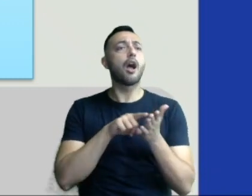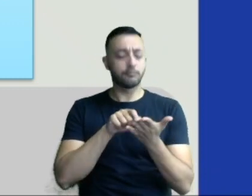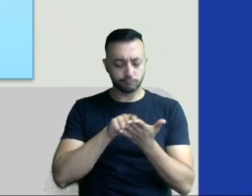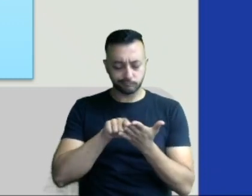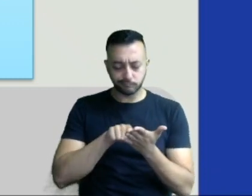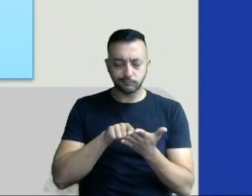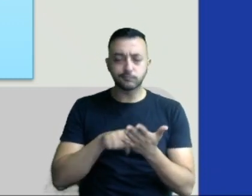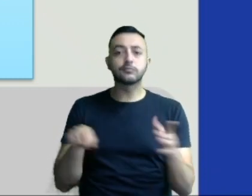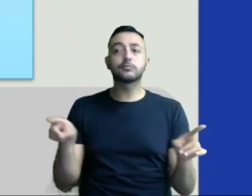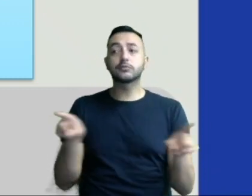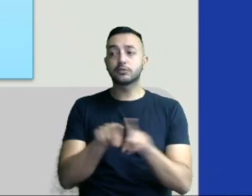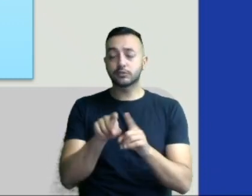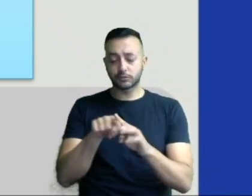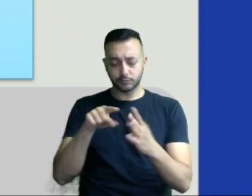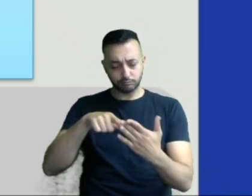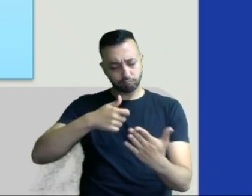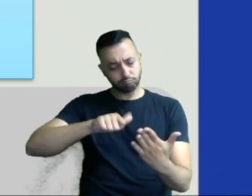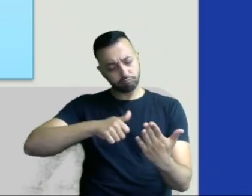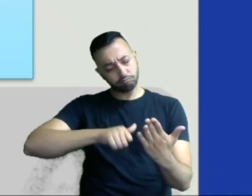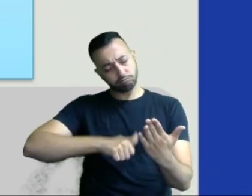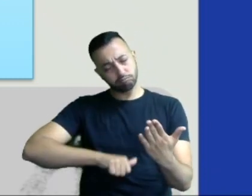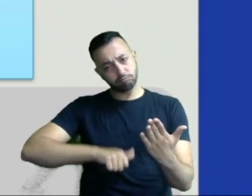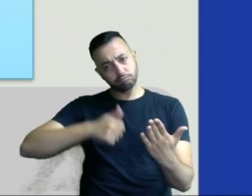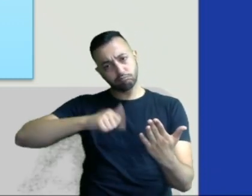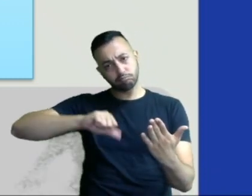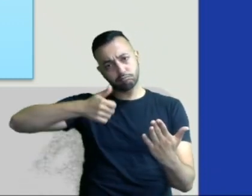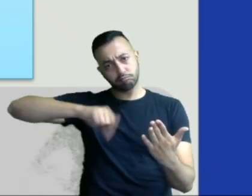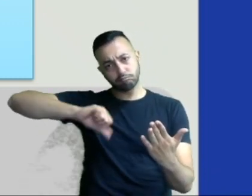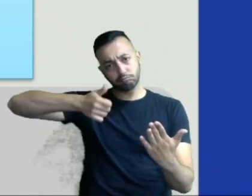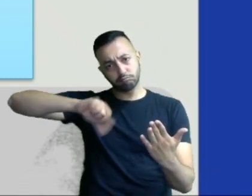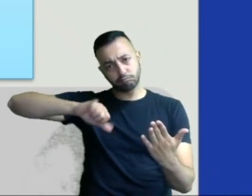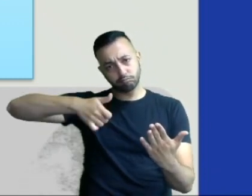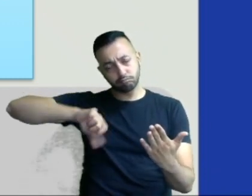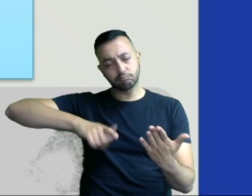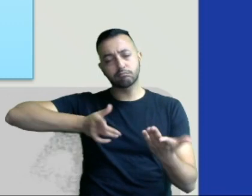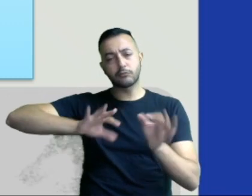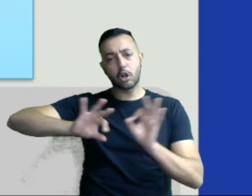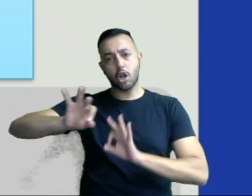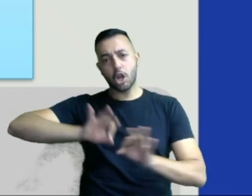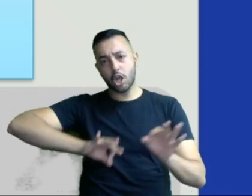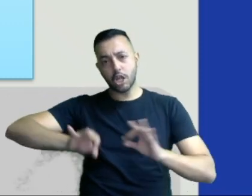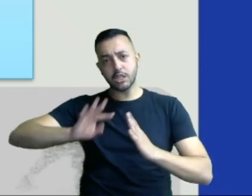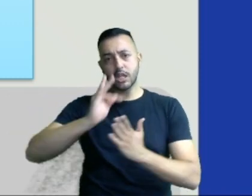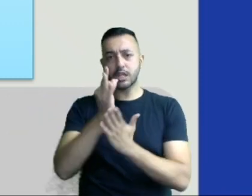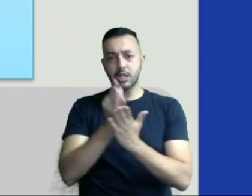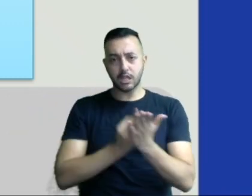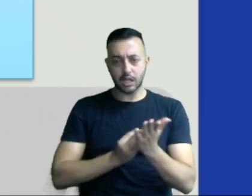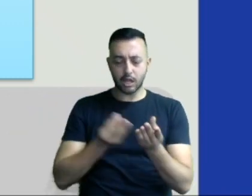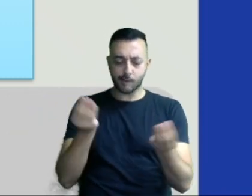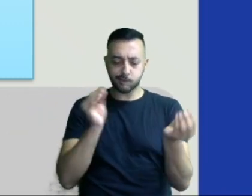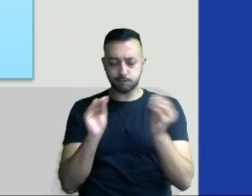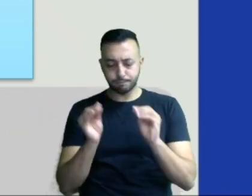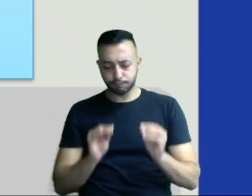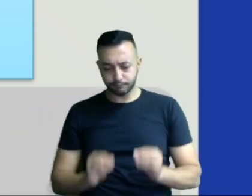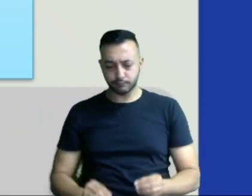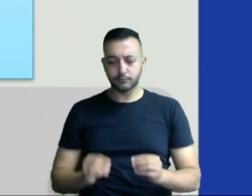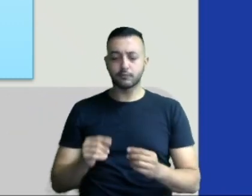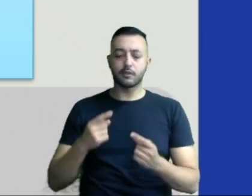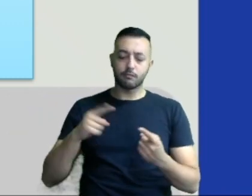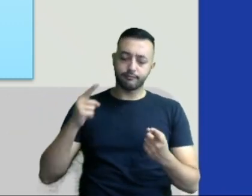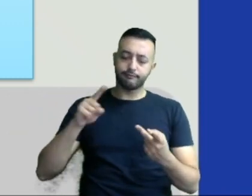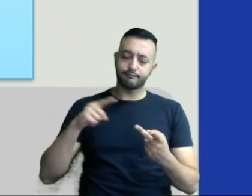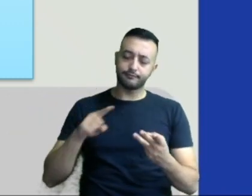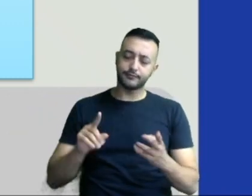analisar os dados e informações levantadas, organizar um texto e revisá-lo. Porque não